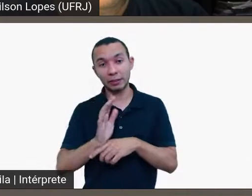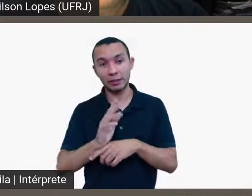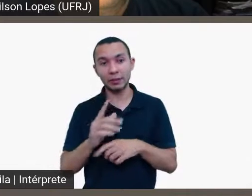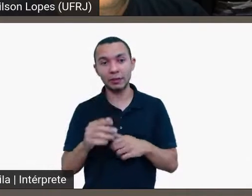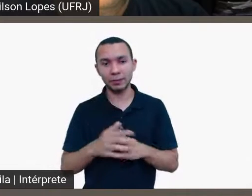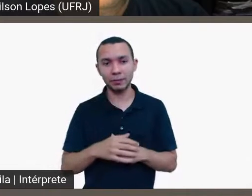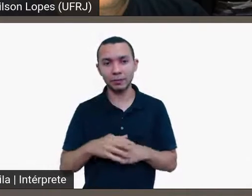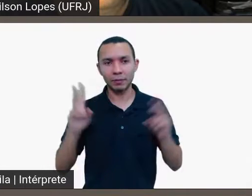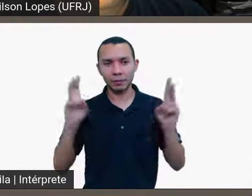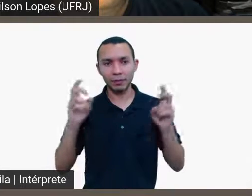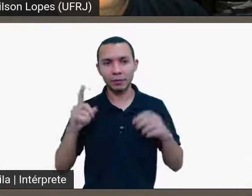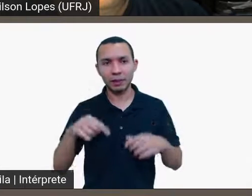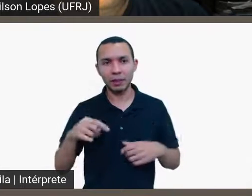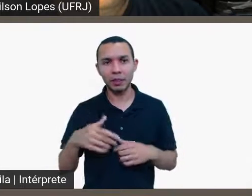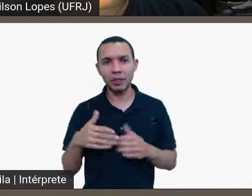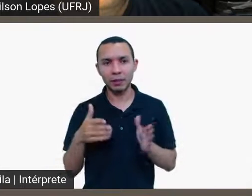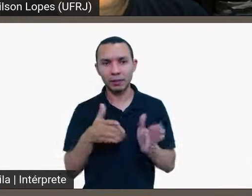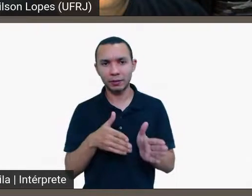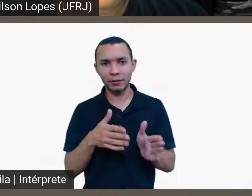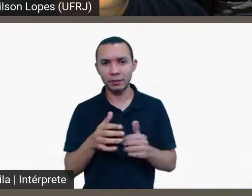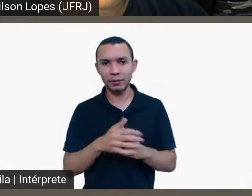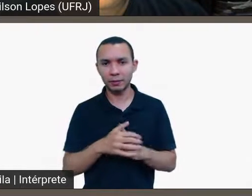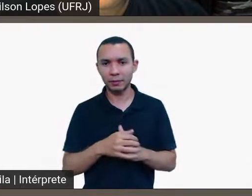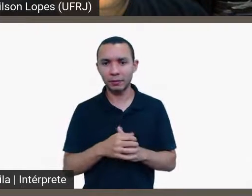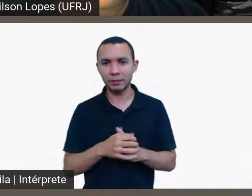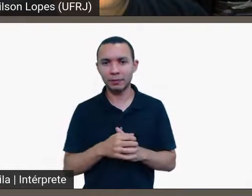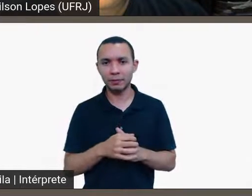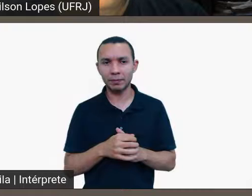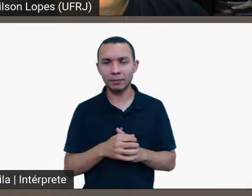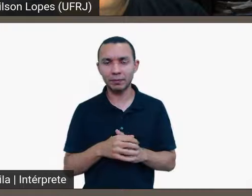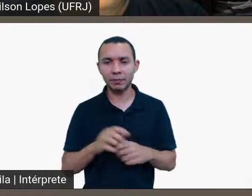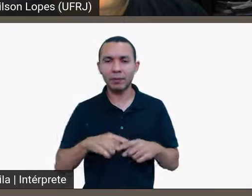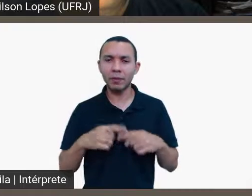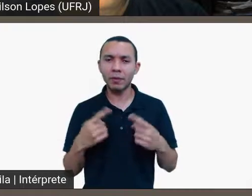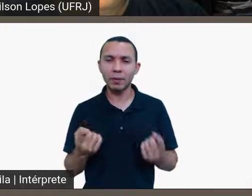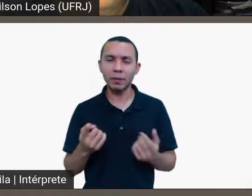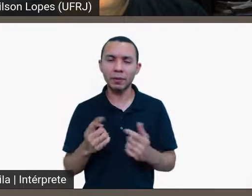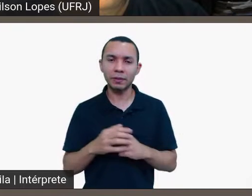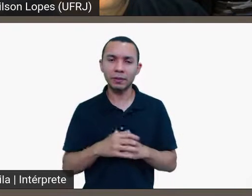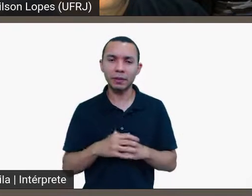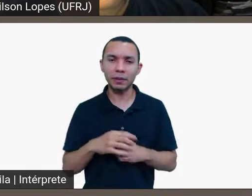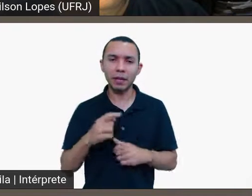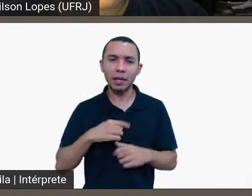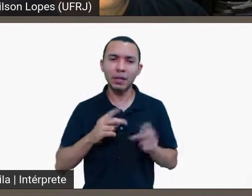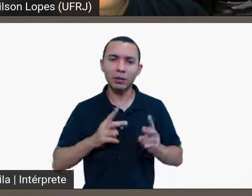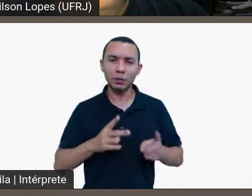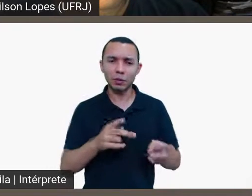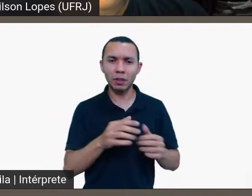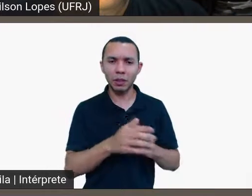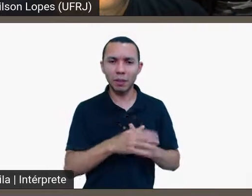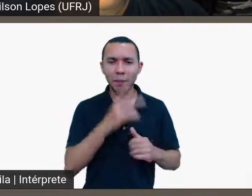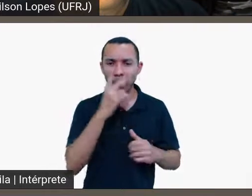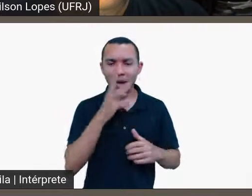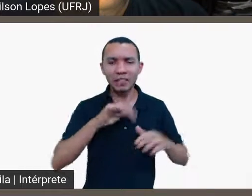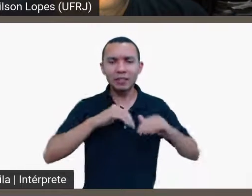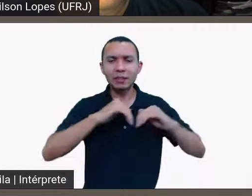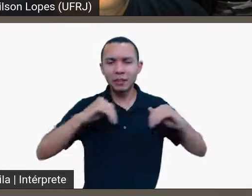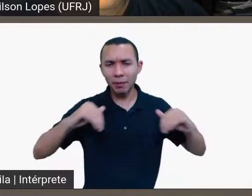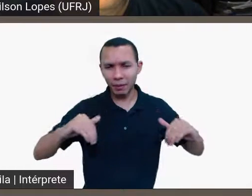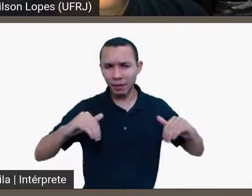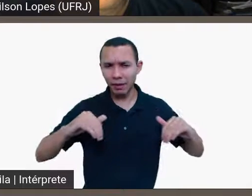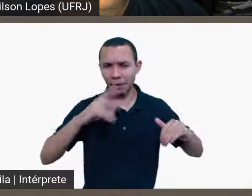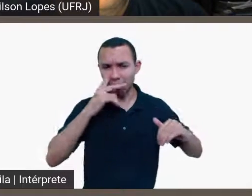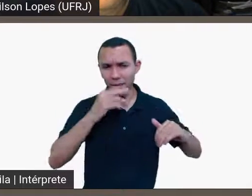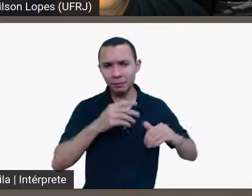cinematograficamente essa tradição para mim. Só que é como se andassem em circuitos separados. E é